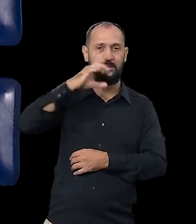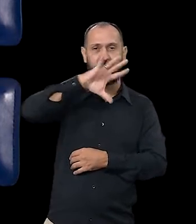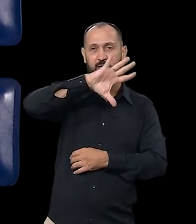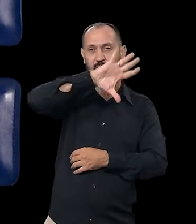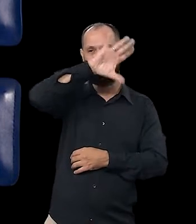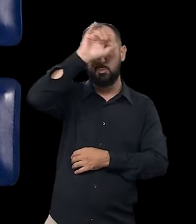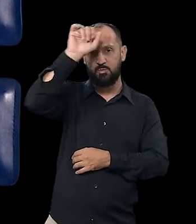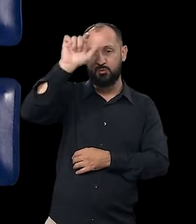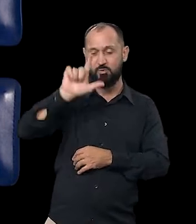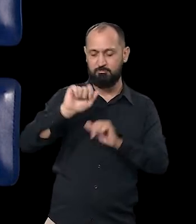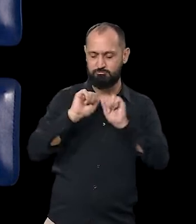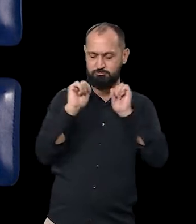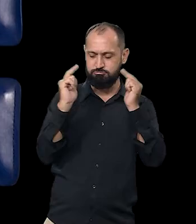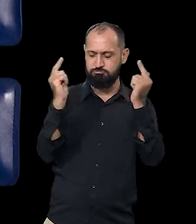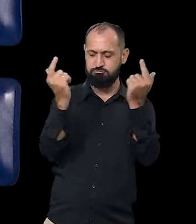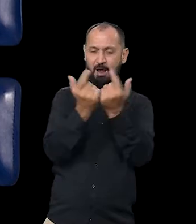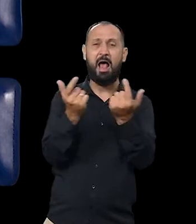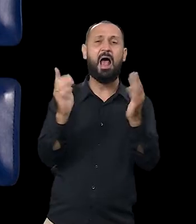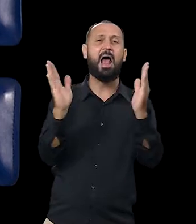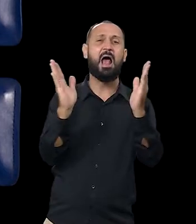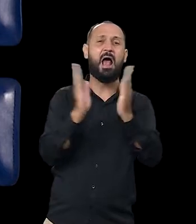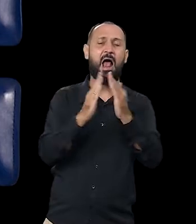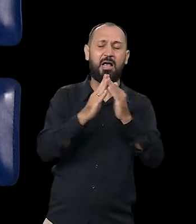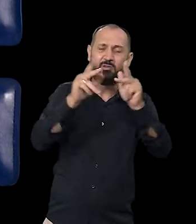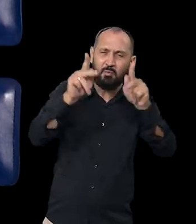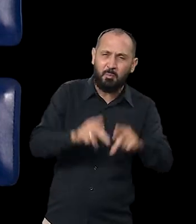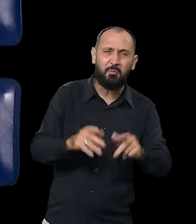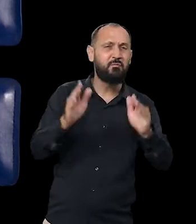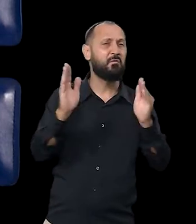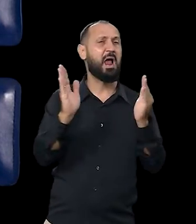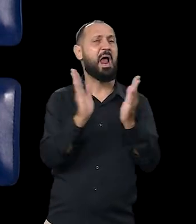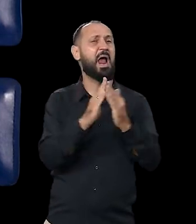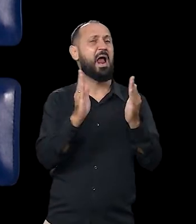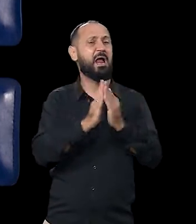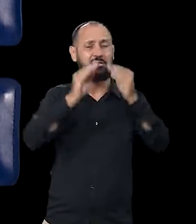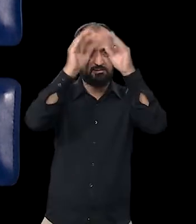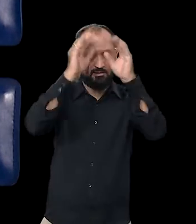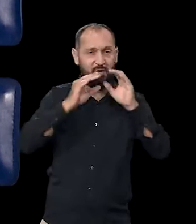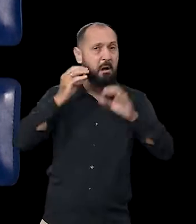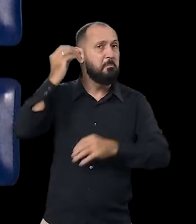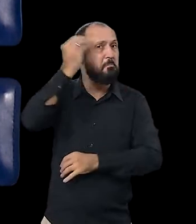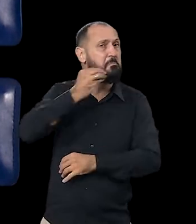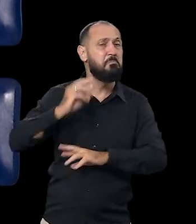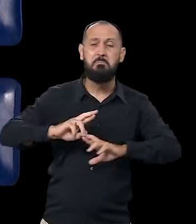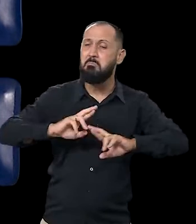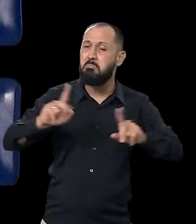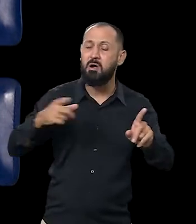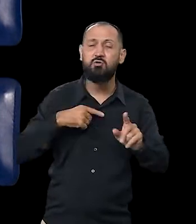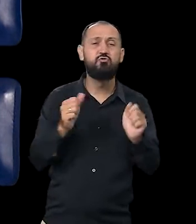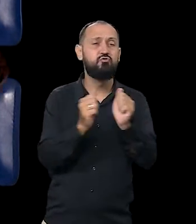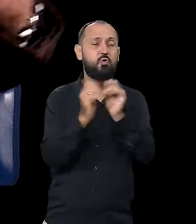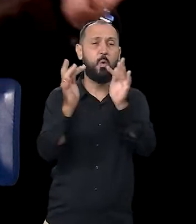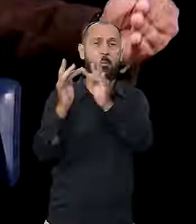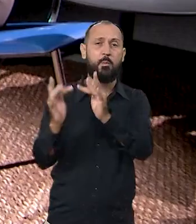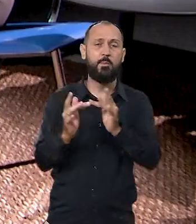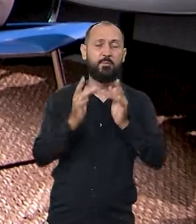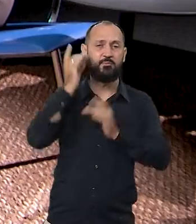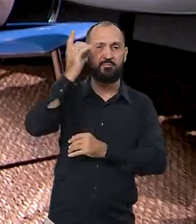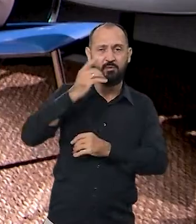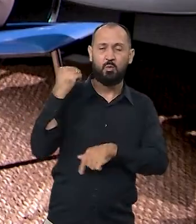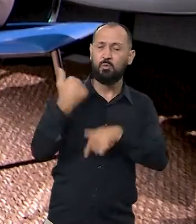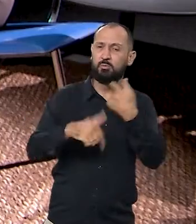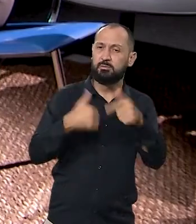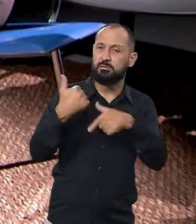Sul, Casa do Povo, Casa da Cidadania, uma experiência extraordinária, vivendo ali junto com meus pares, né, no